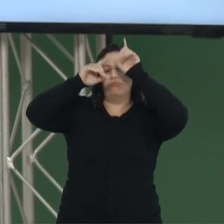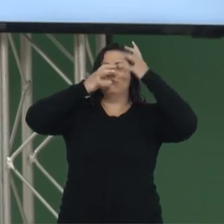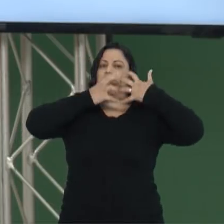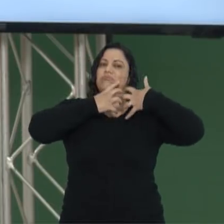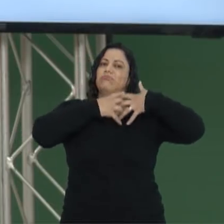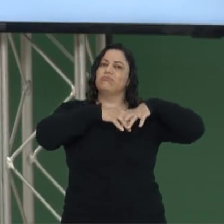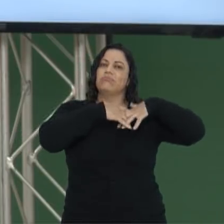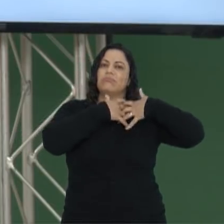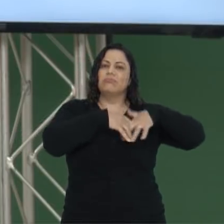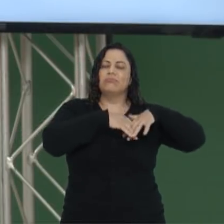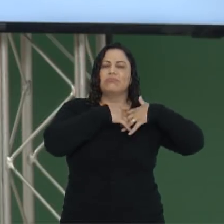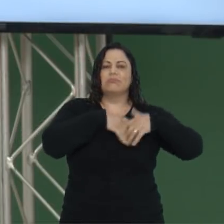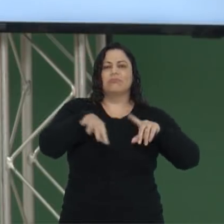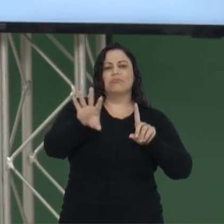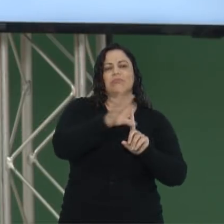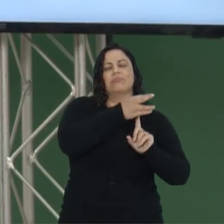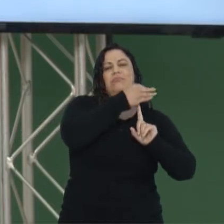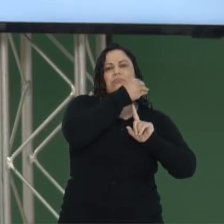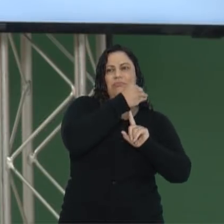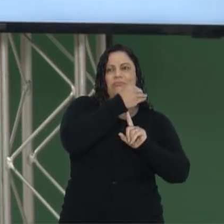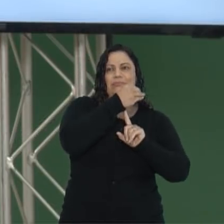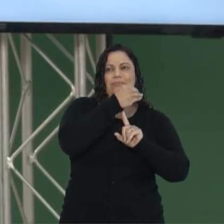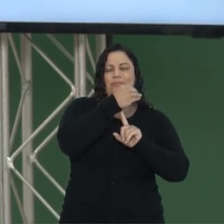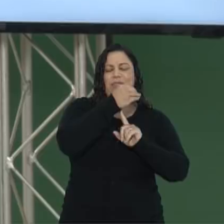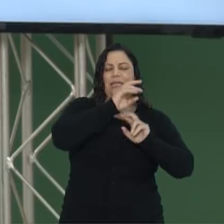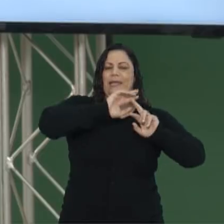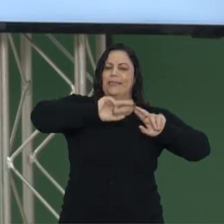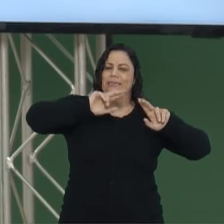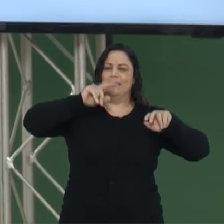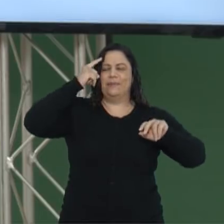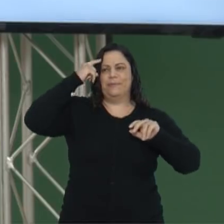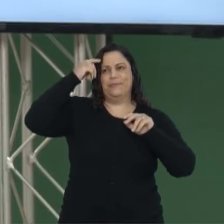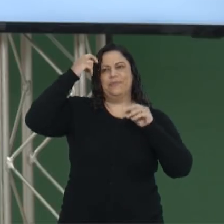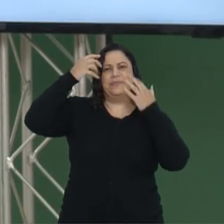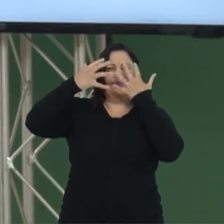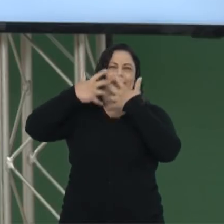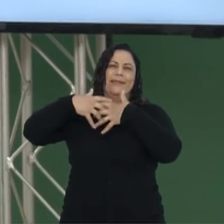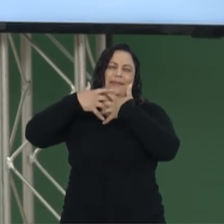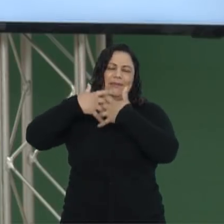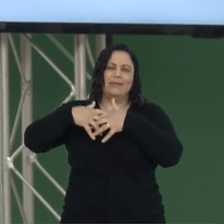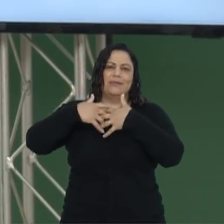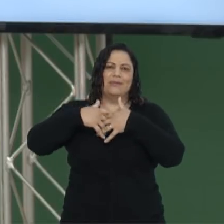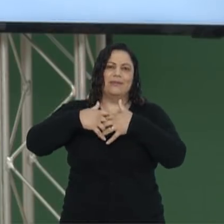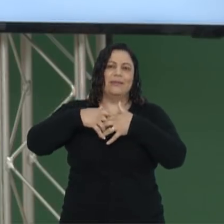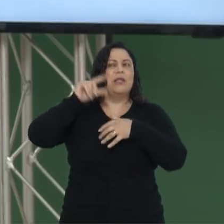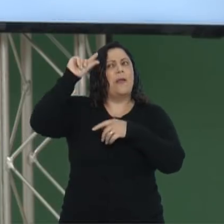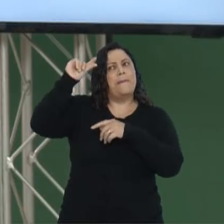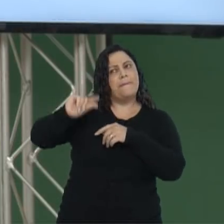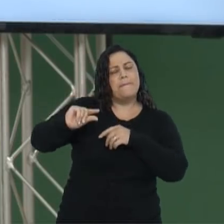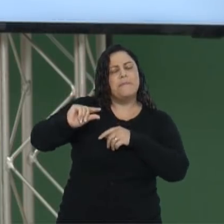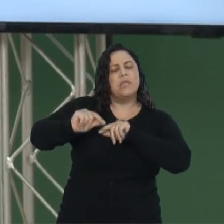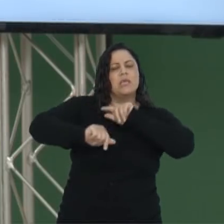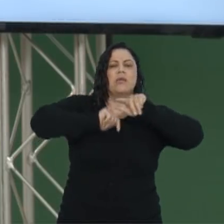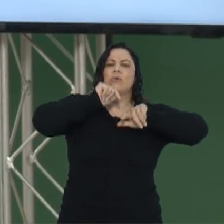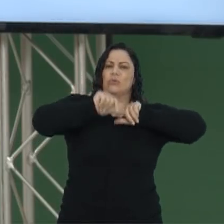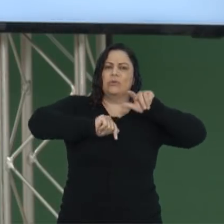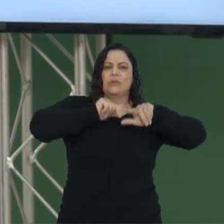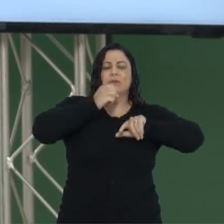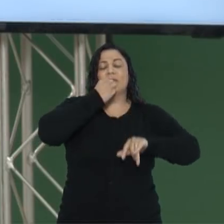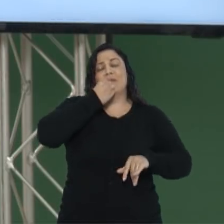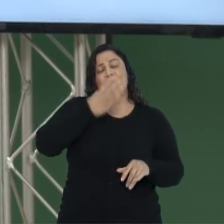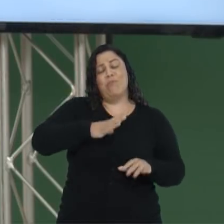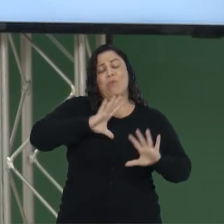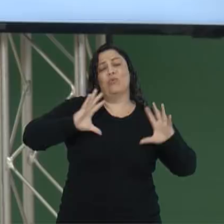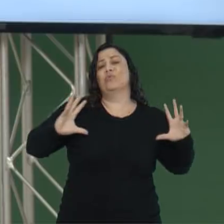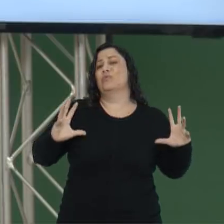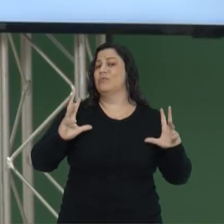atividades artísticas e para atividades em que você tem menos tempo de trabalho. Né? Seria muito bom que fosse para todos, né?